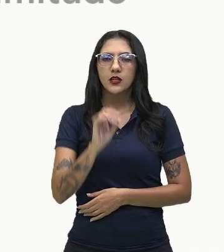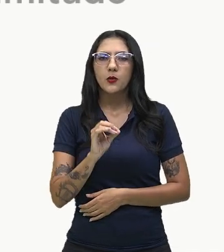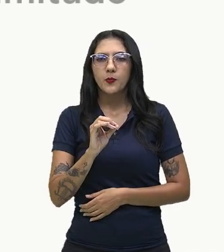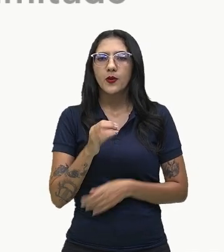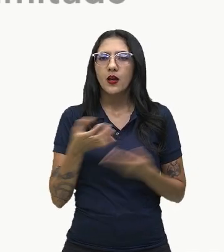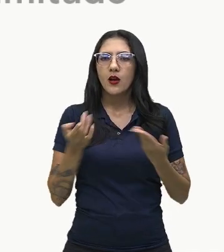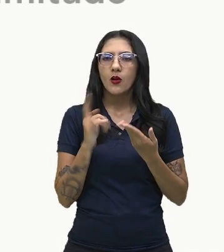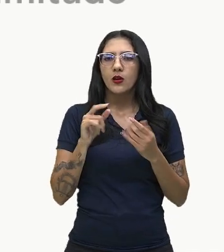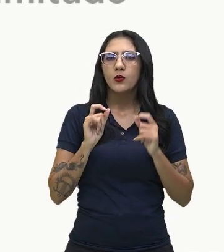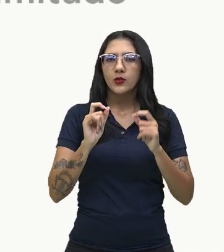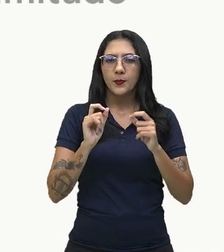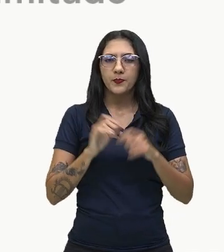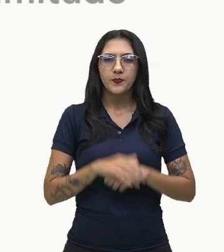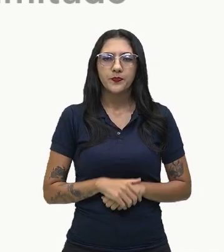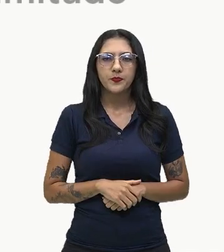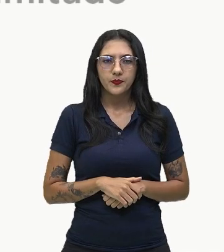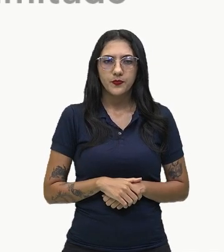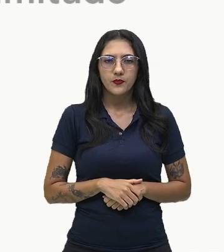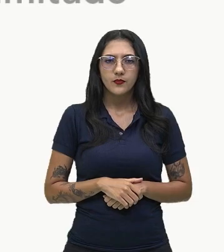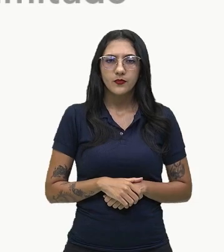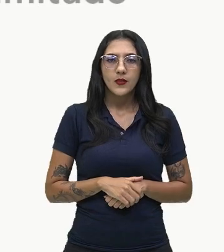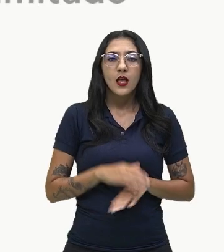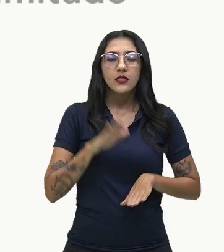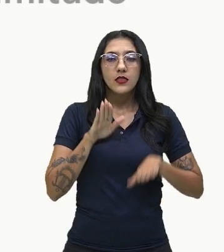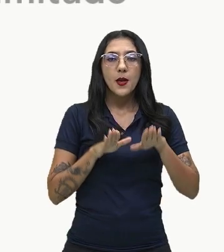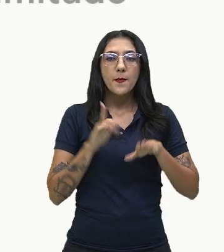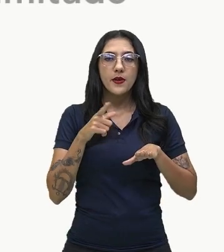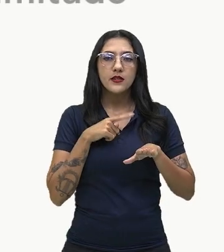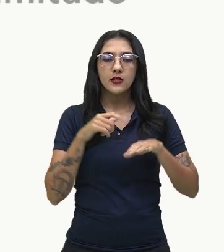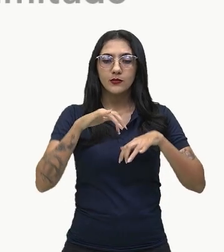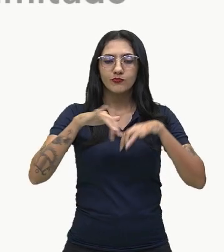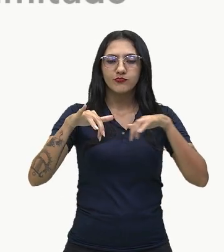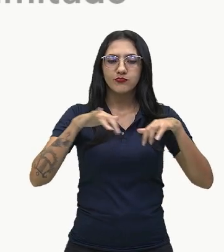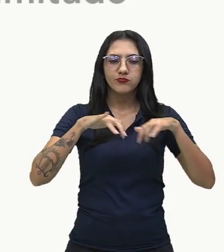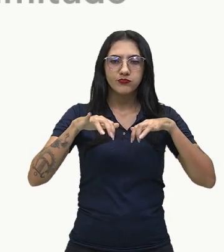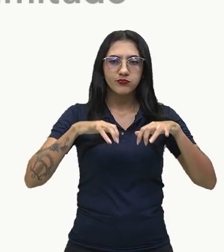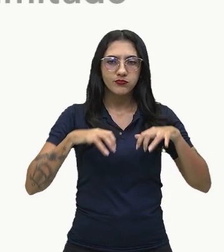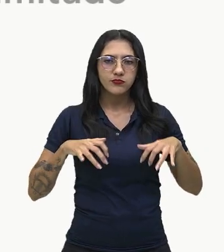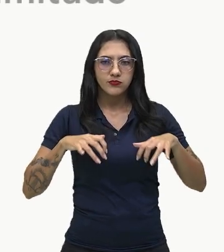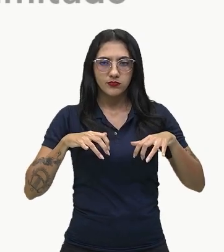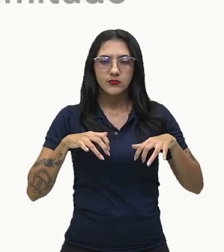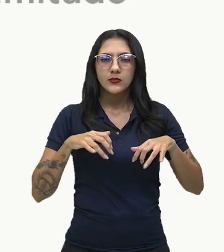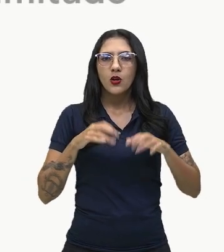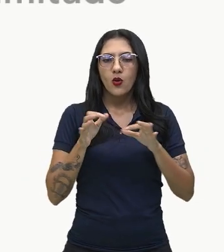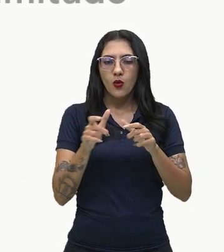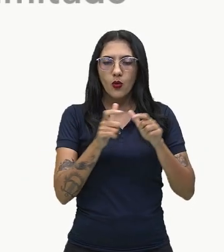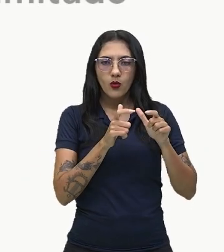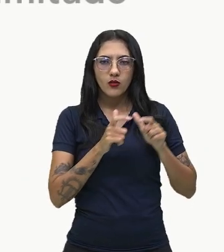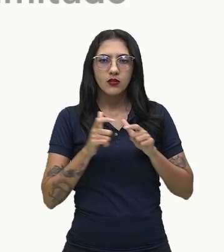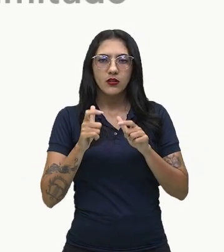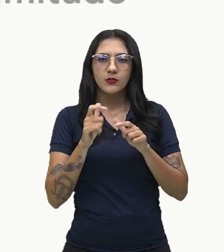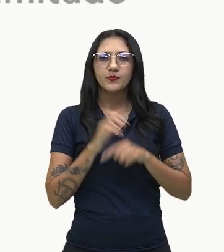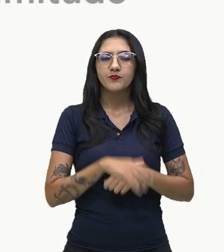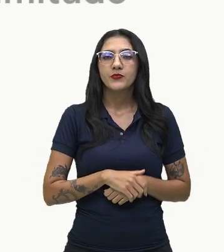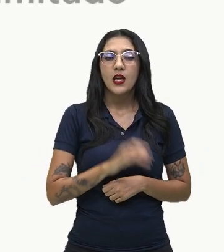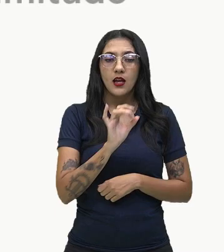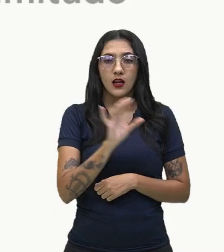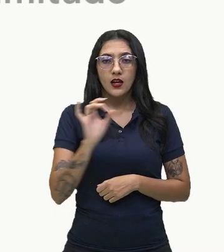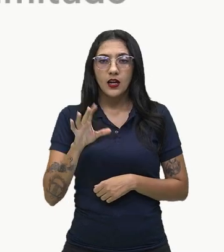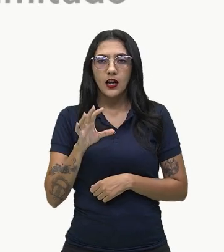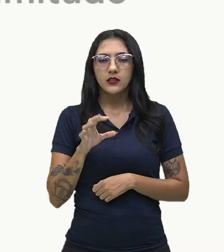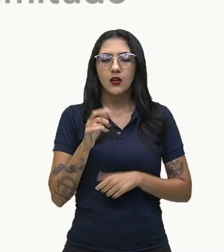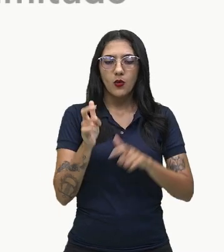delimitado de acordo com o quê? Com esse processo de divisão, né, com esse processo de regionalização. E cada região,